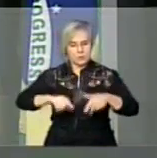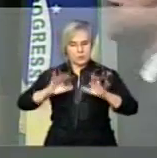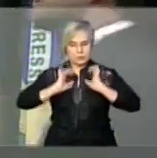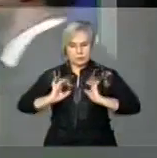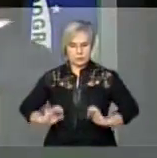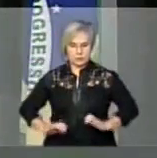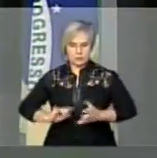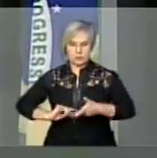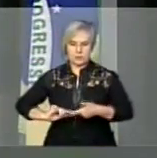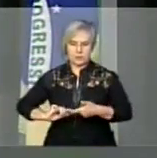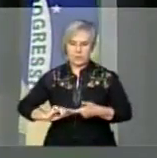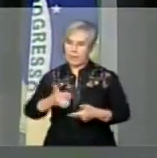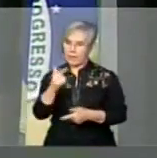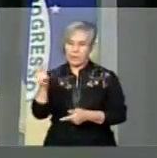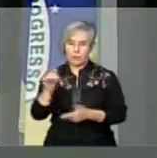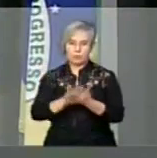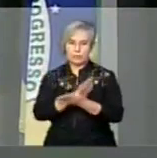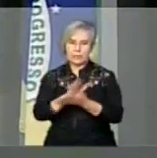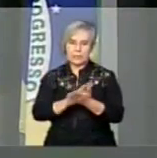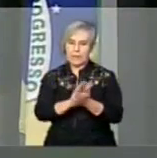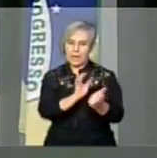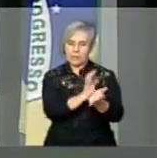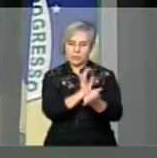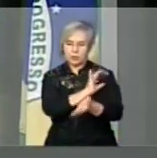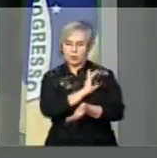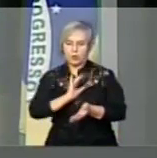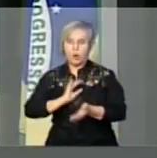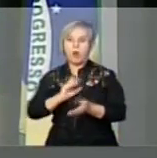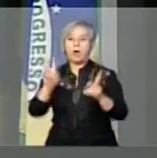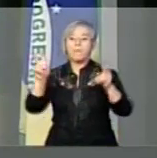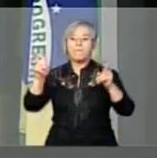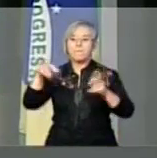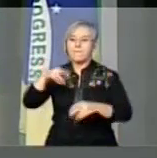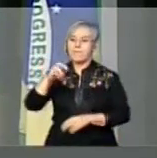Cidadania, não tendo sido apreciado em nenhuma das comissões de mérito.